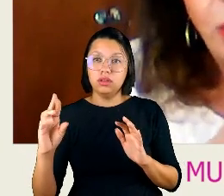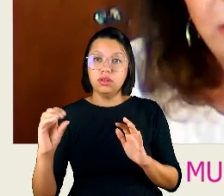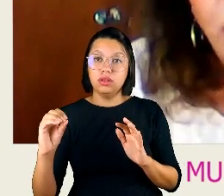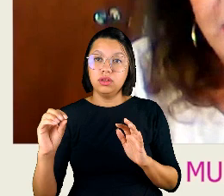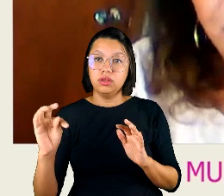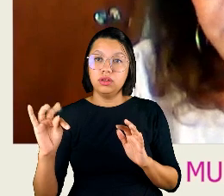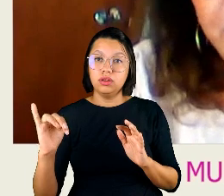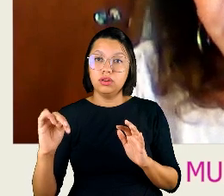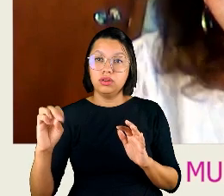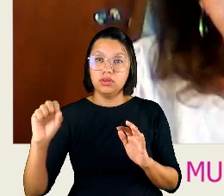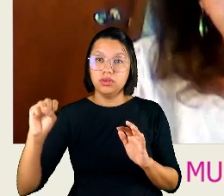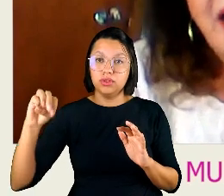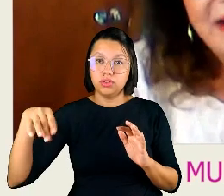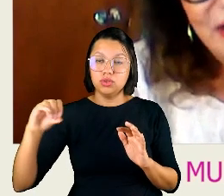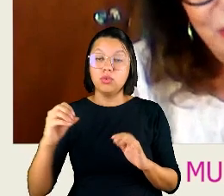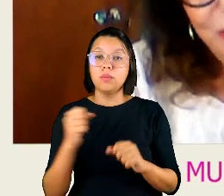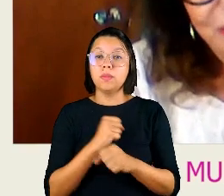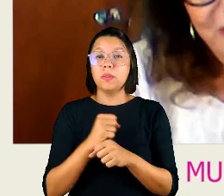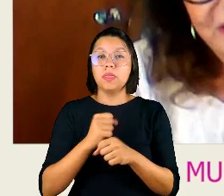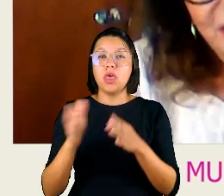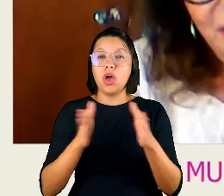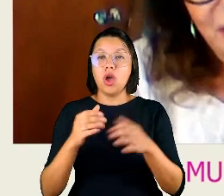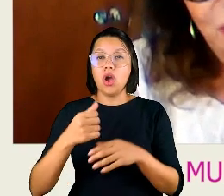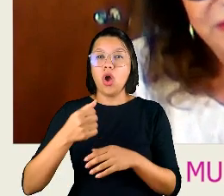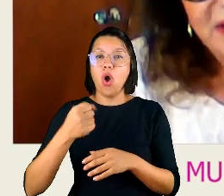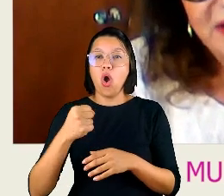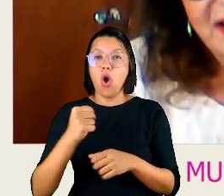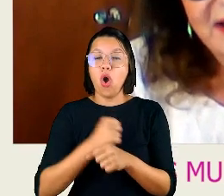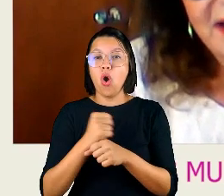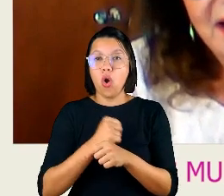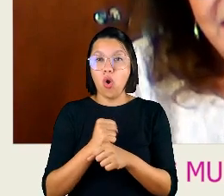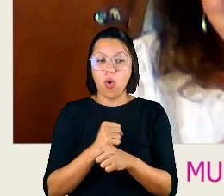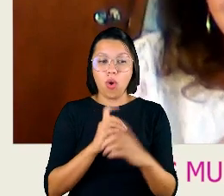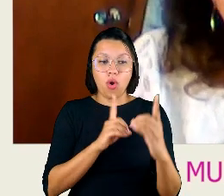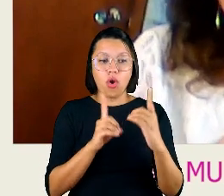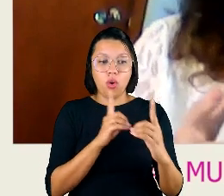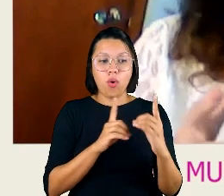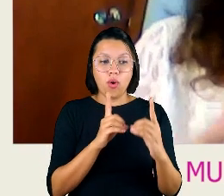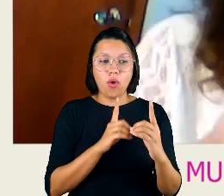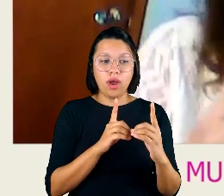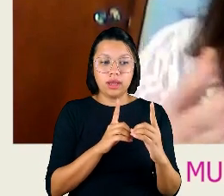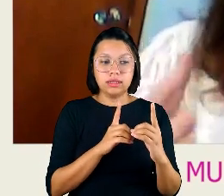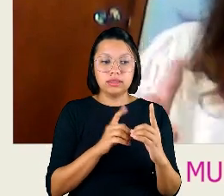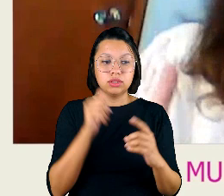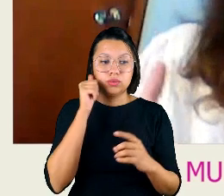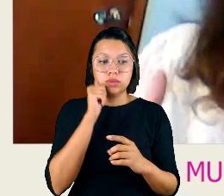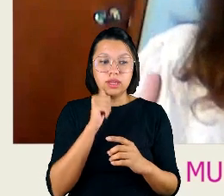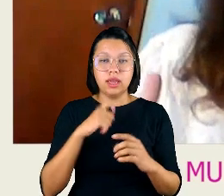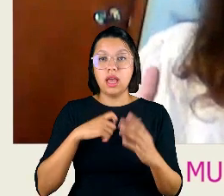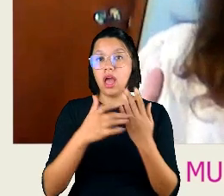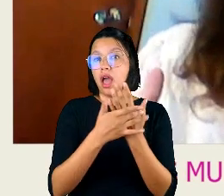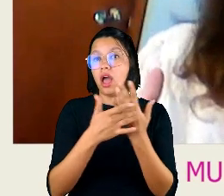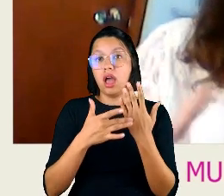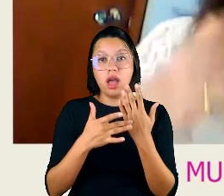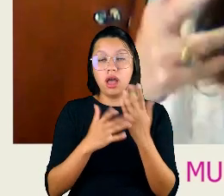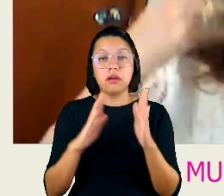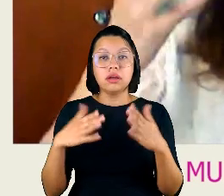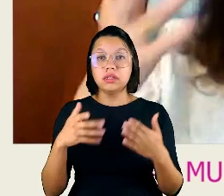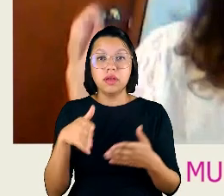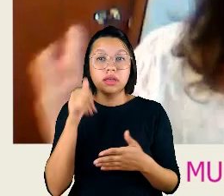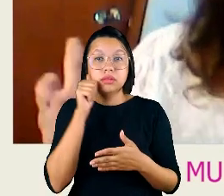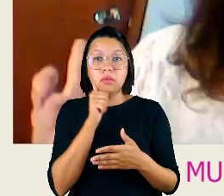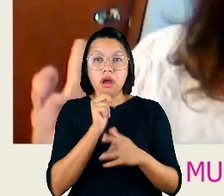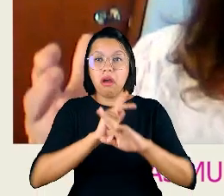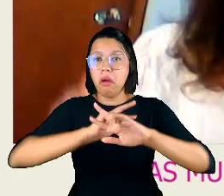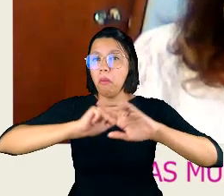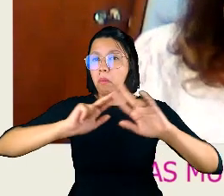atendo um ambulatório de mulheres com deficiência. Então as mulheres elas são muito diversas. As